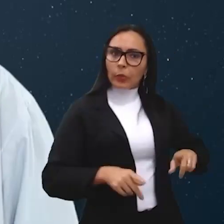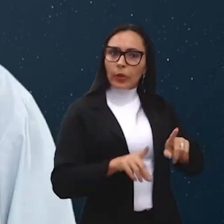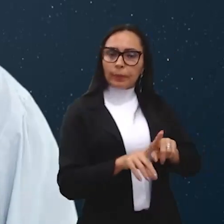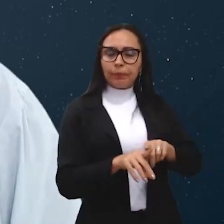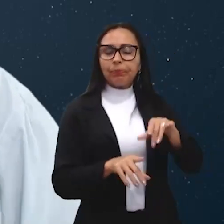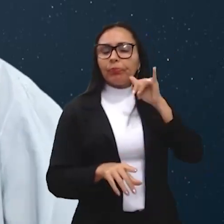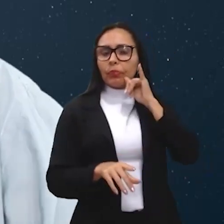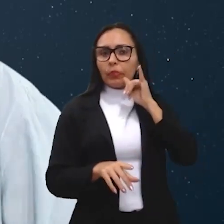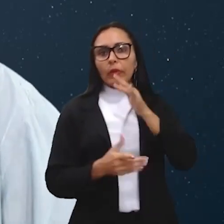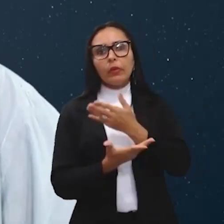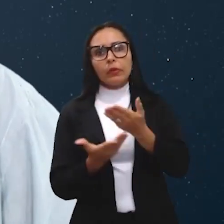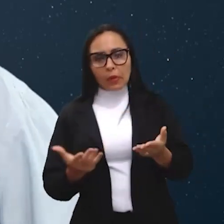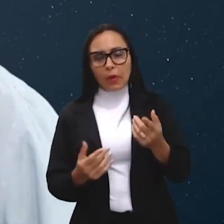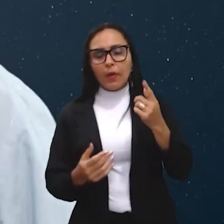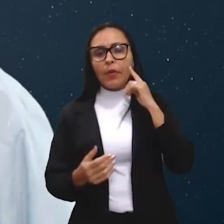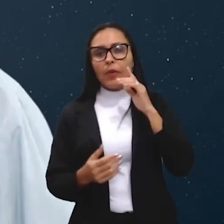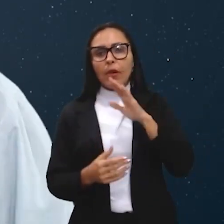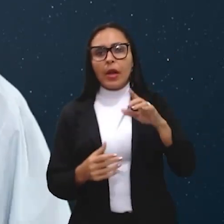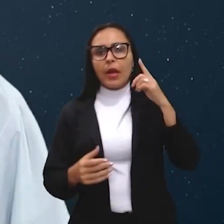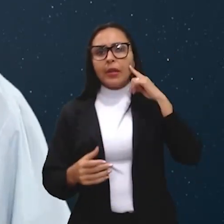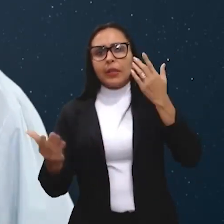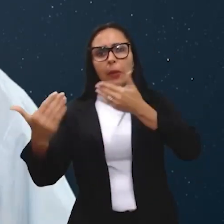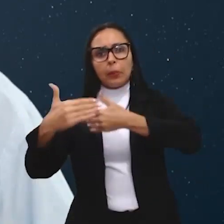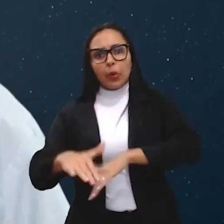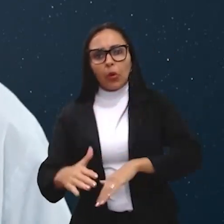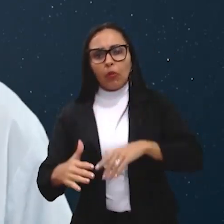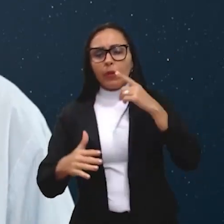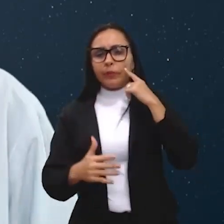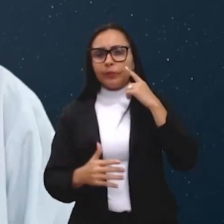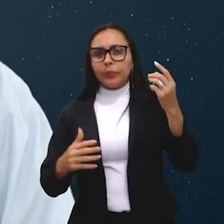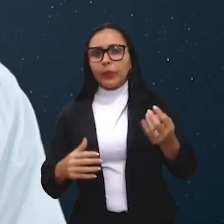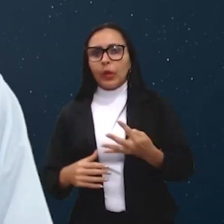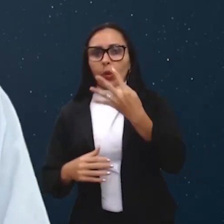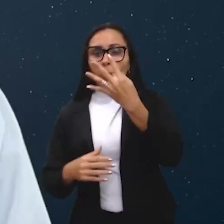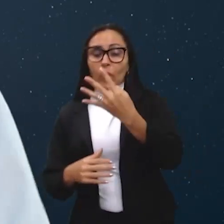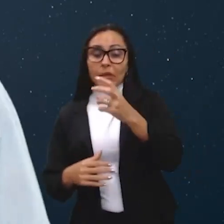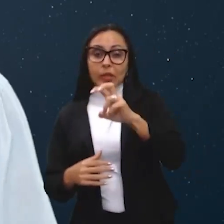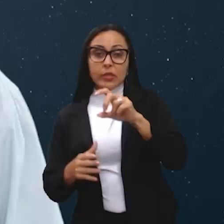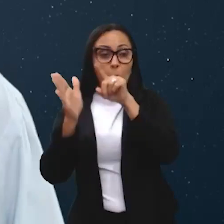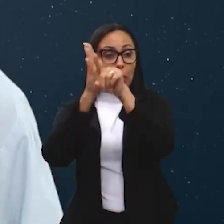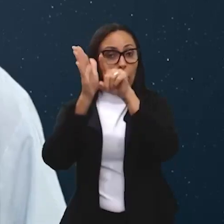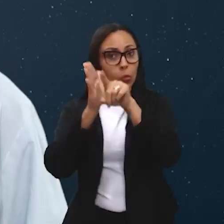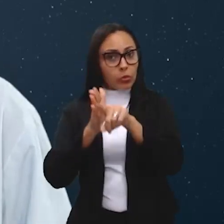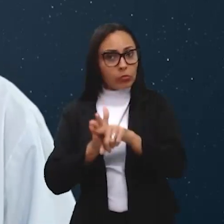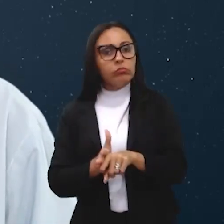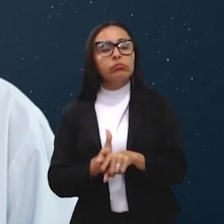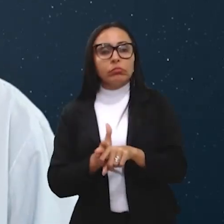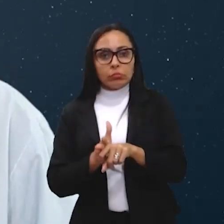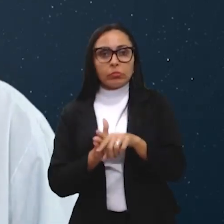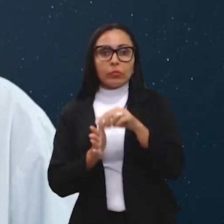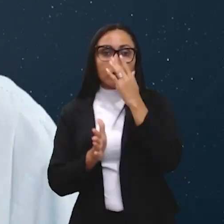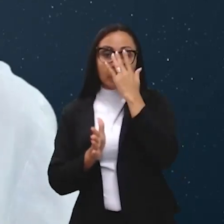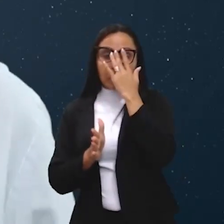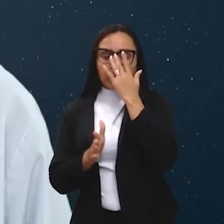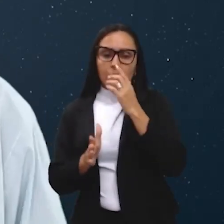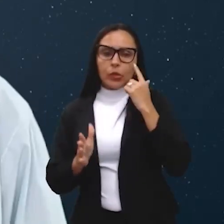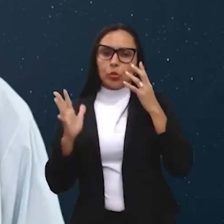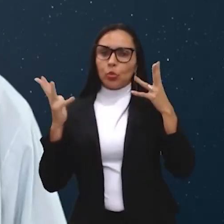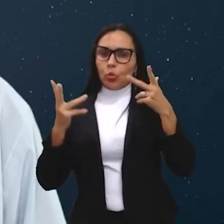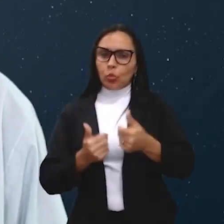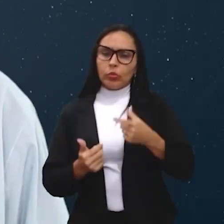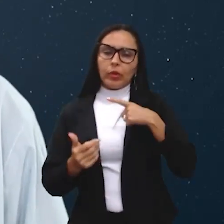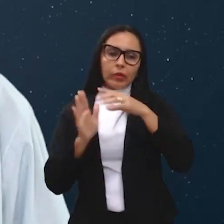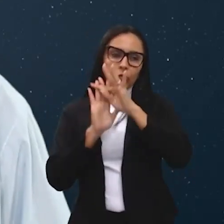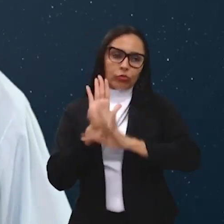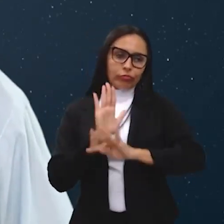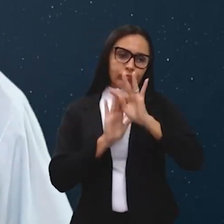dia do Enem você vai ter uma super prova, né? Com 45 questões e mais 45, e tudo com texto,